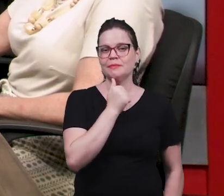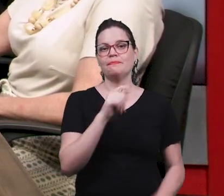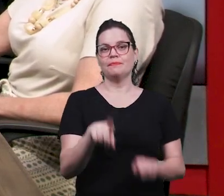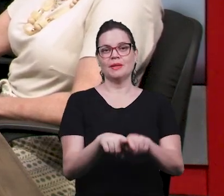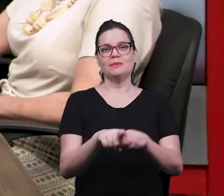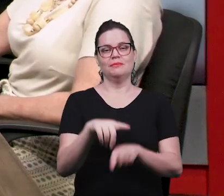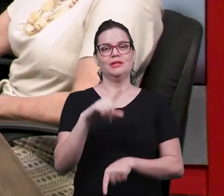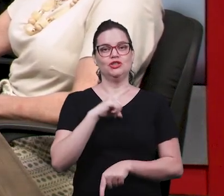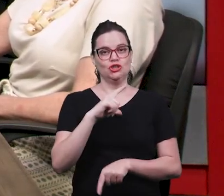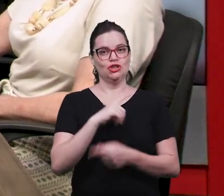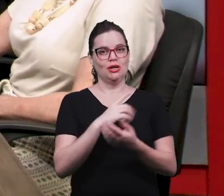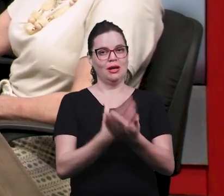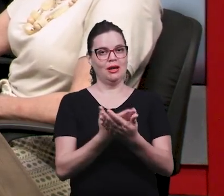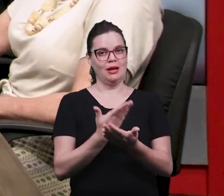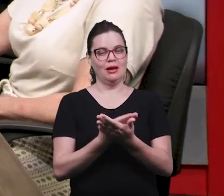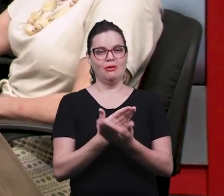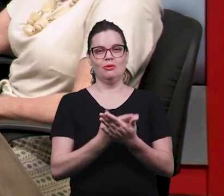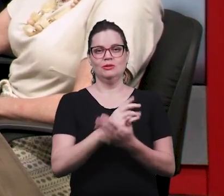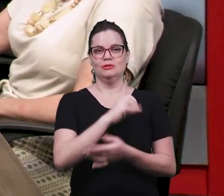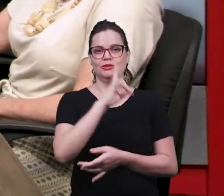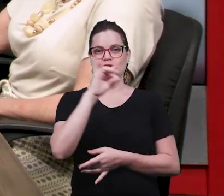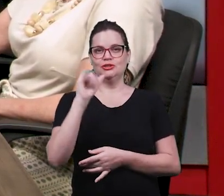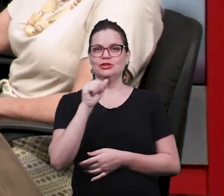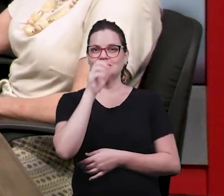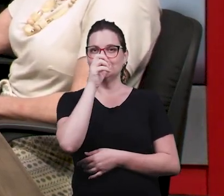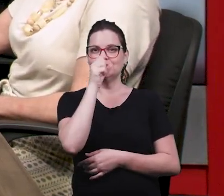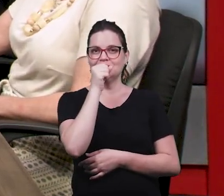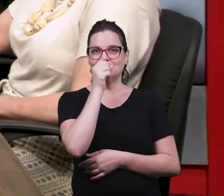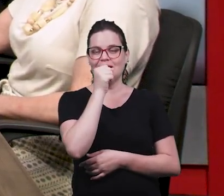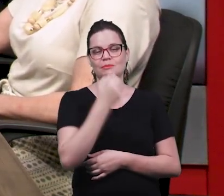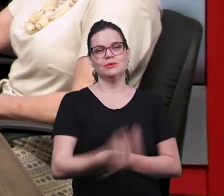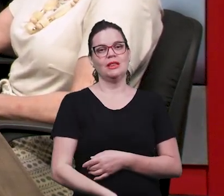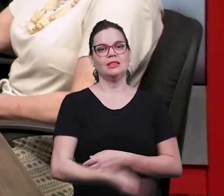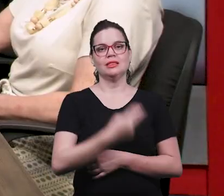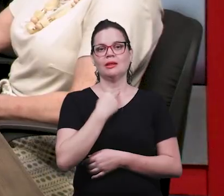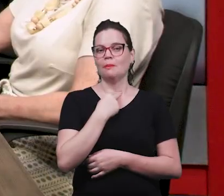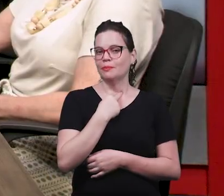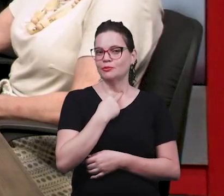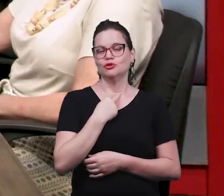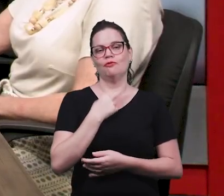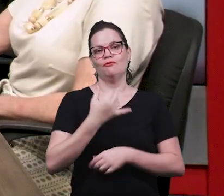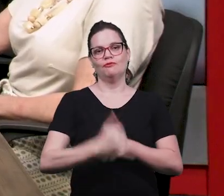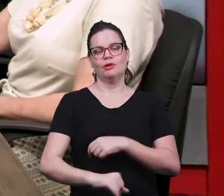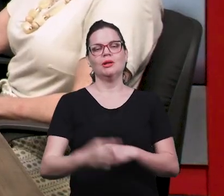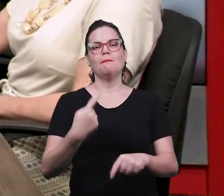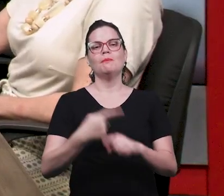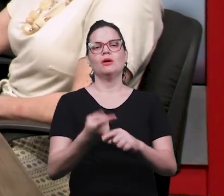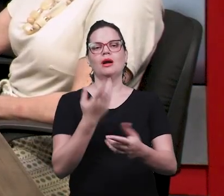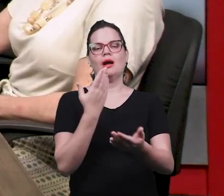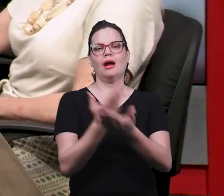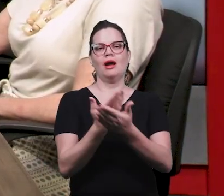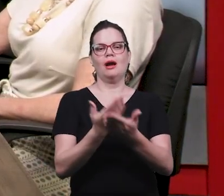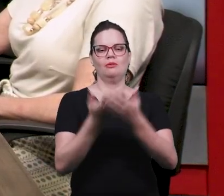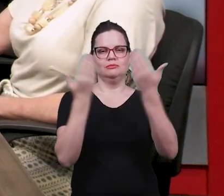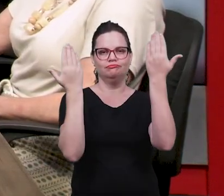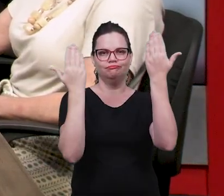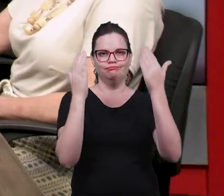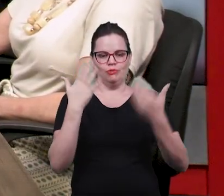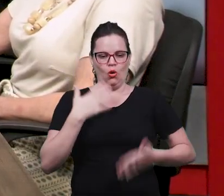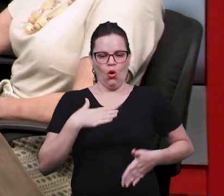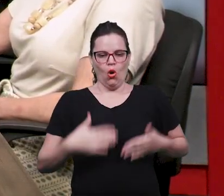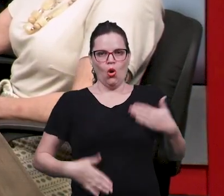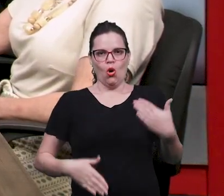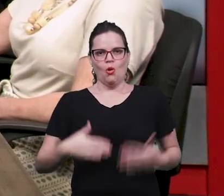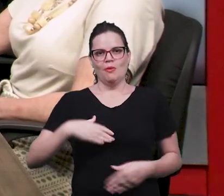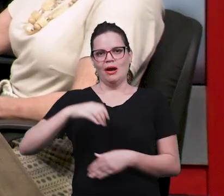aos sábados tinha aula. Era o tipo de aula que eu não podia faltar, que era aula de anatomia. Quem conhece o Rio de Janeiro sabe o que é